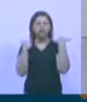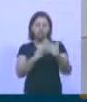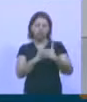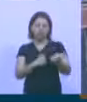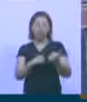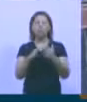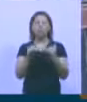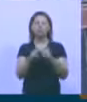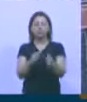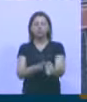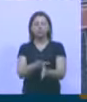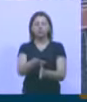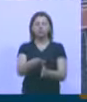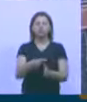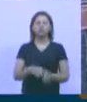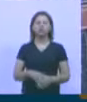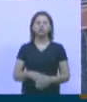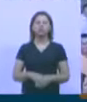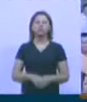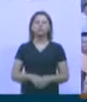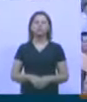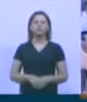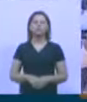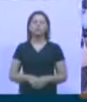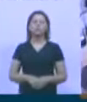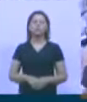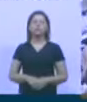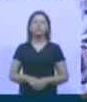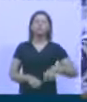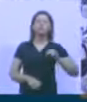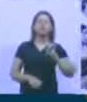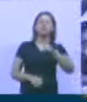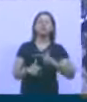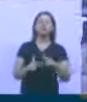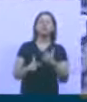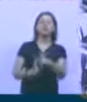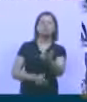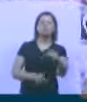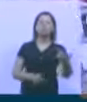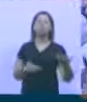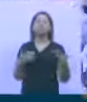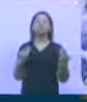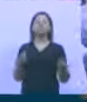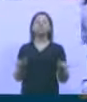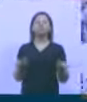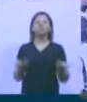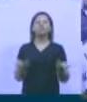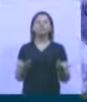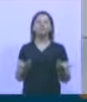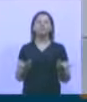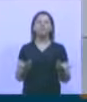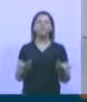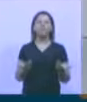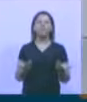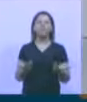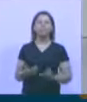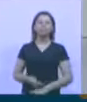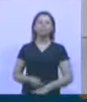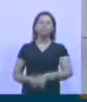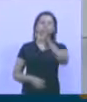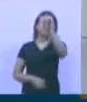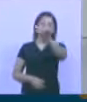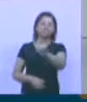pedir aconselhamento. And what was her problem? E qual era o problema da Madre Superiora? She was